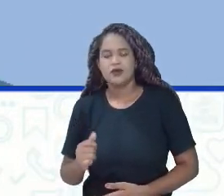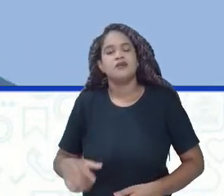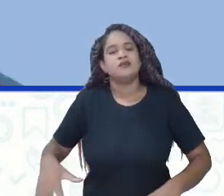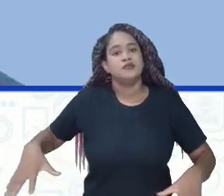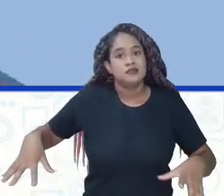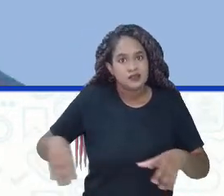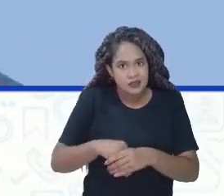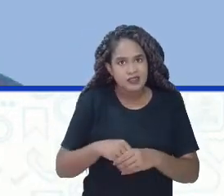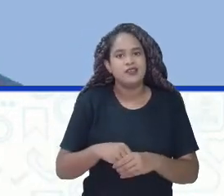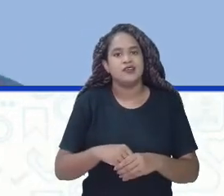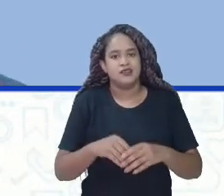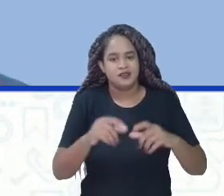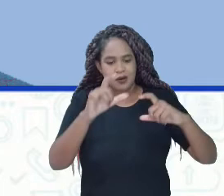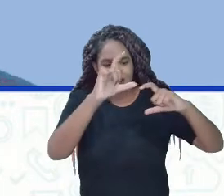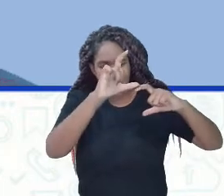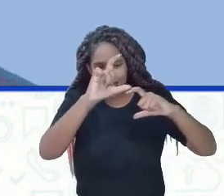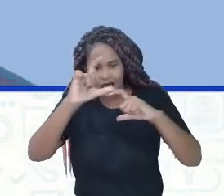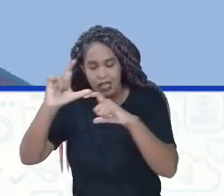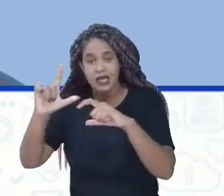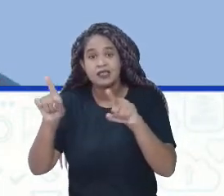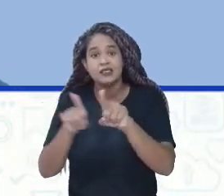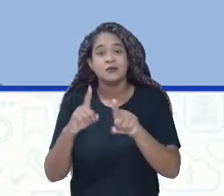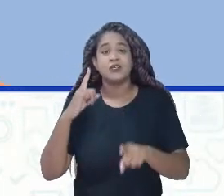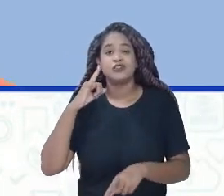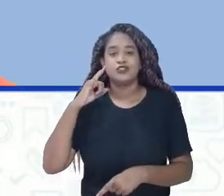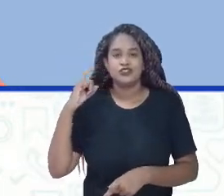quadrinhos. Efeitos sonoros,